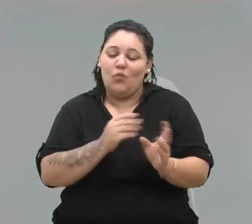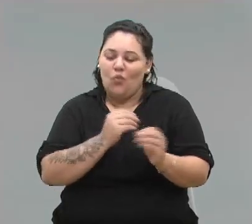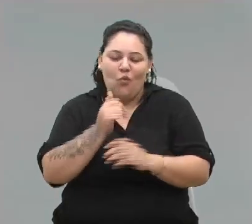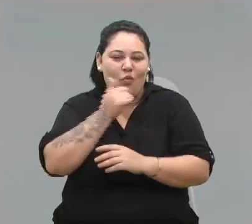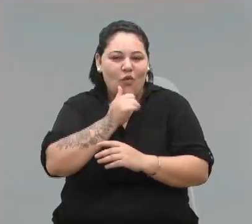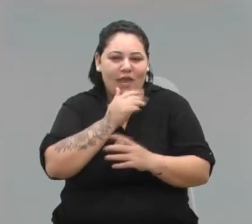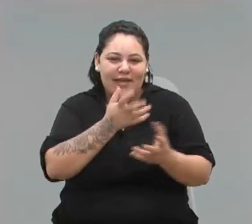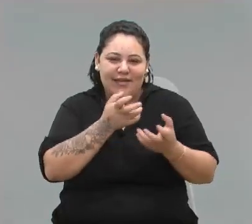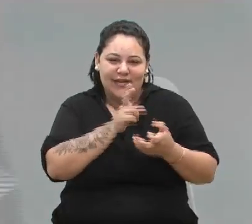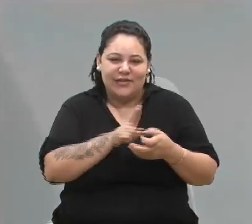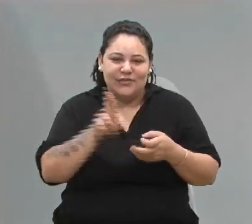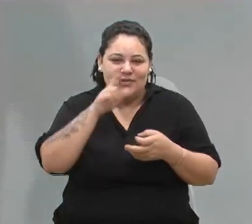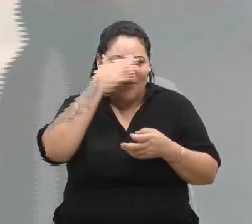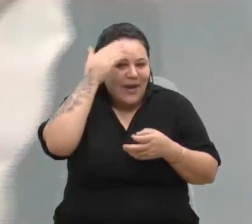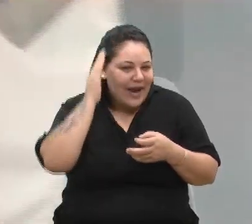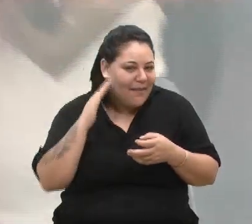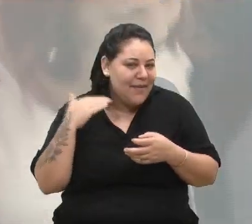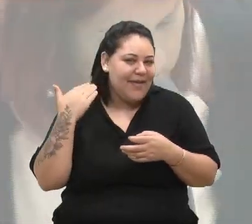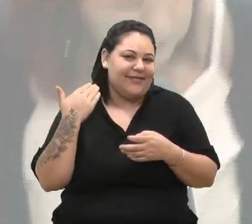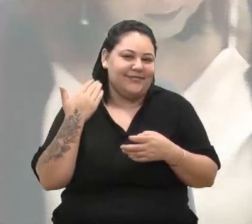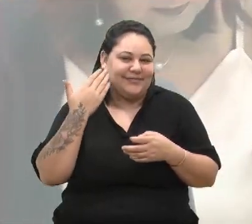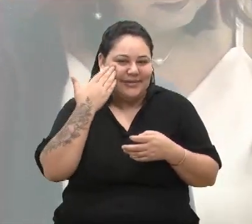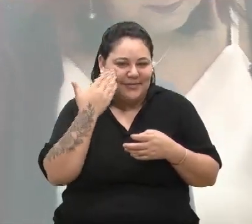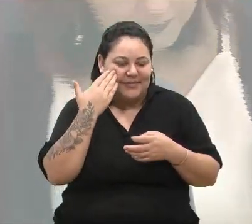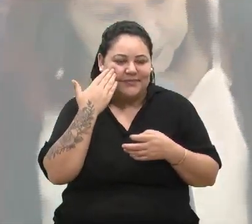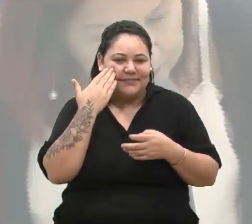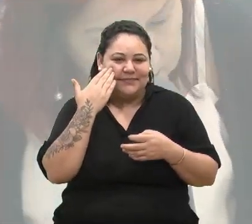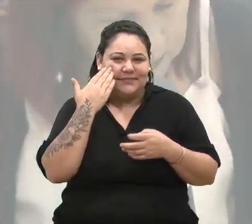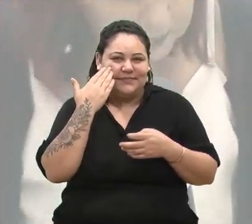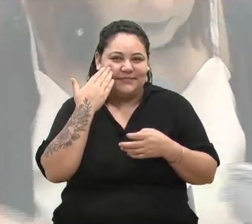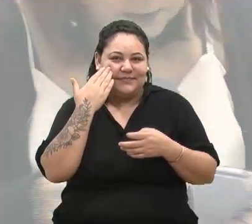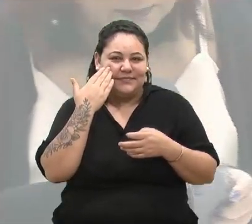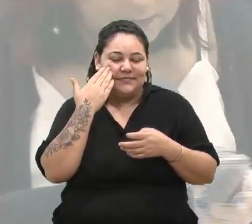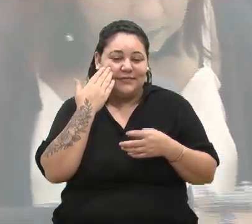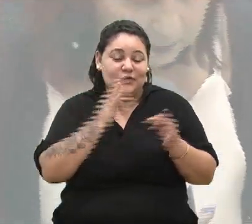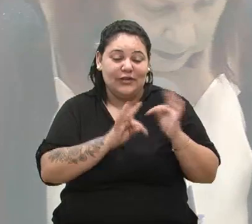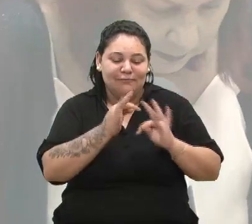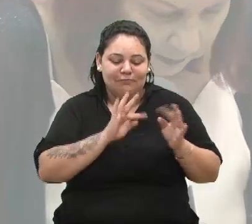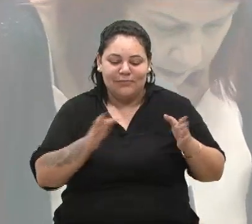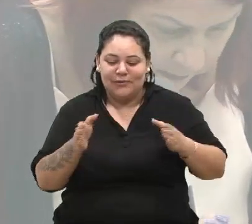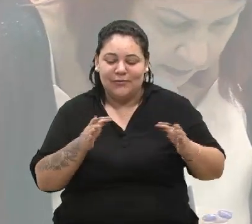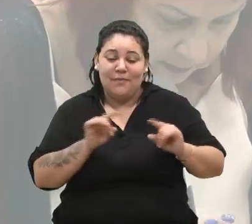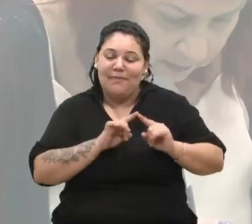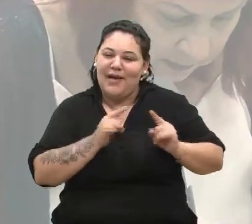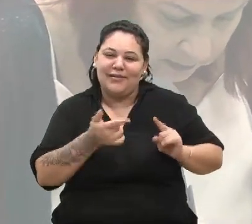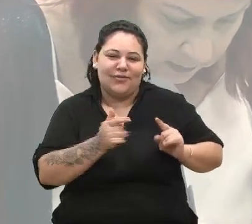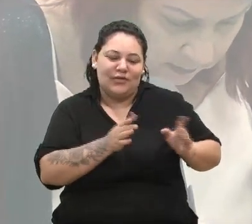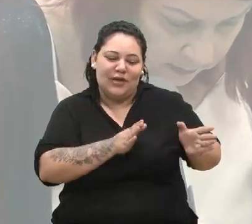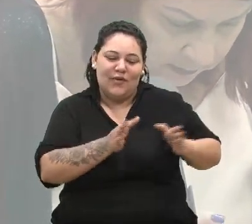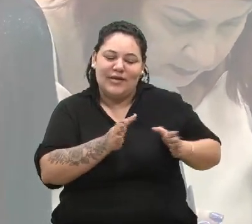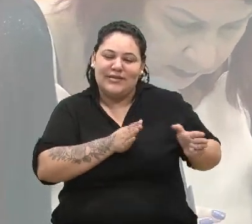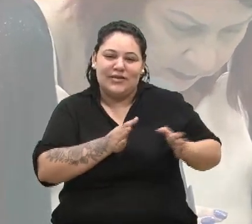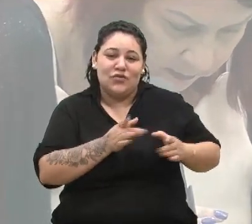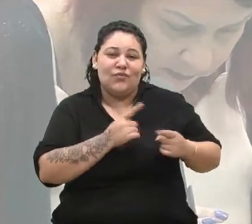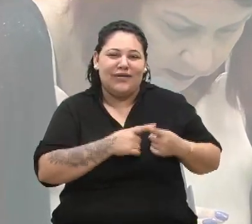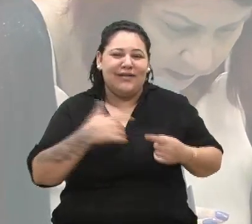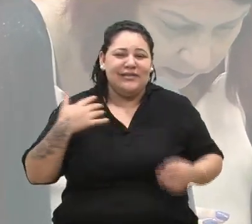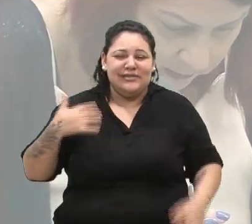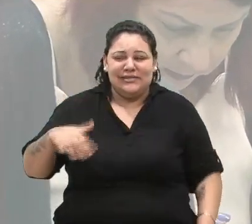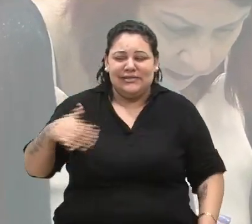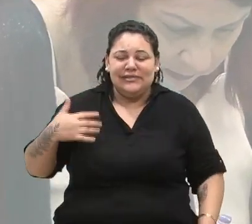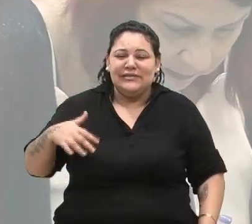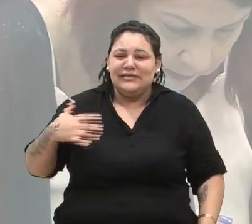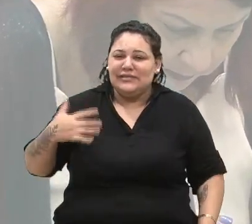utilizar prótese capilar durante o tratamento. Contudo, não possuem acesso ao acessório, muitas